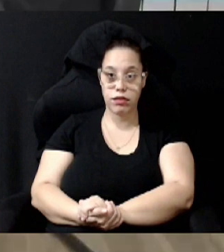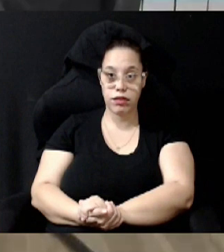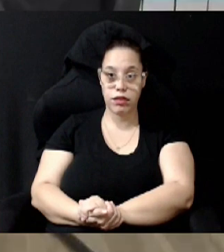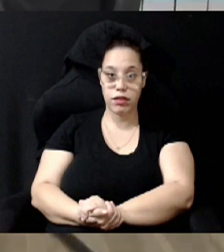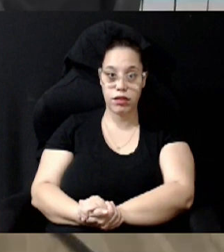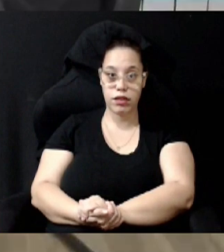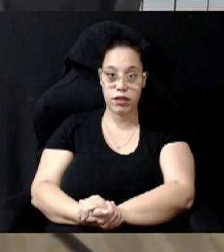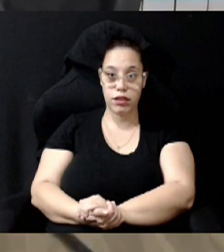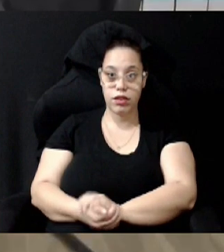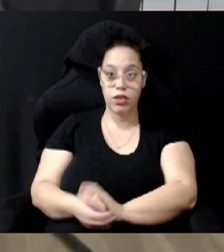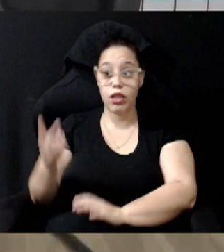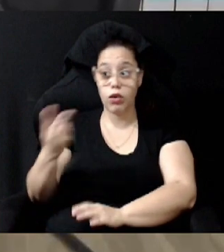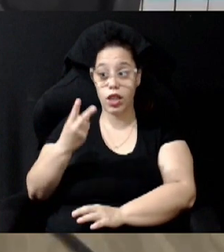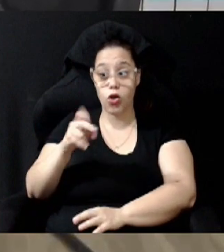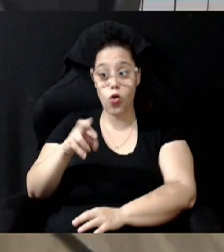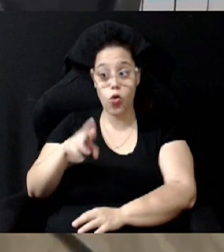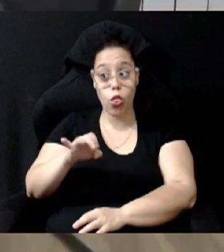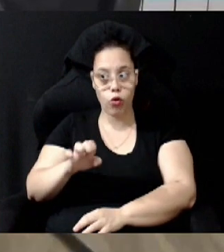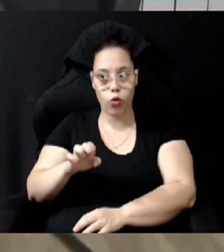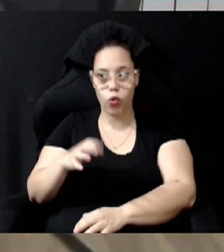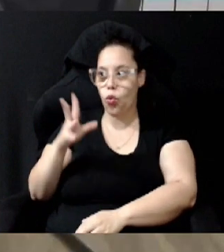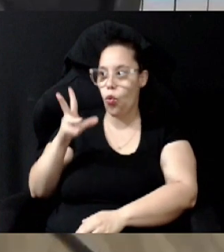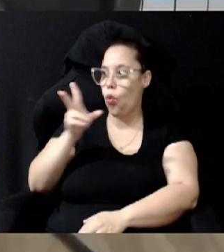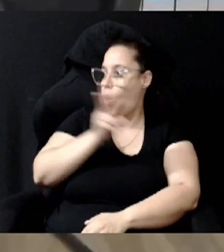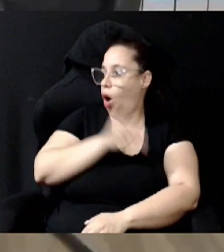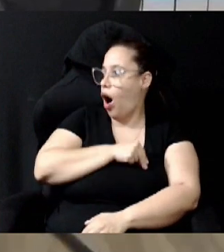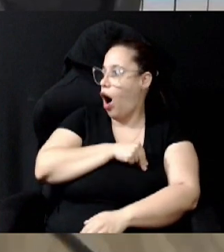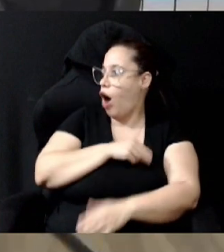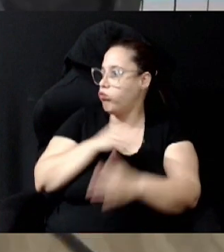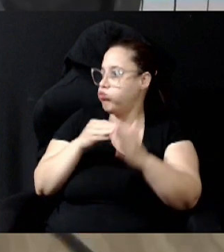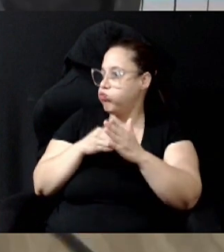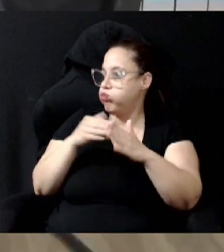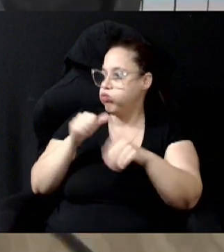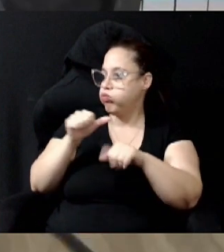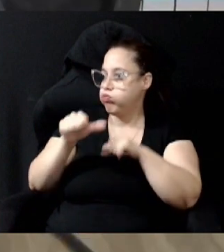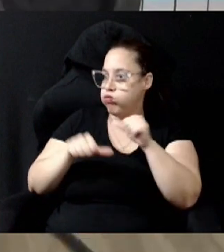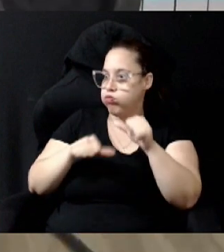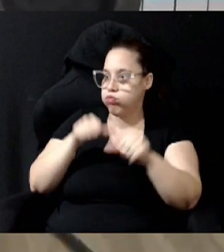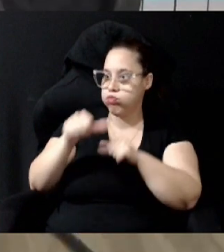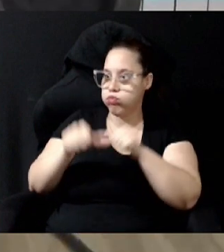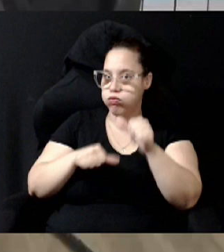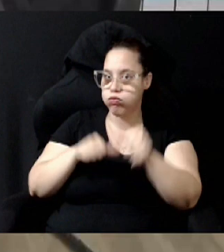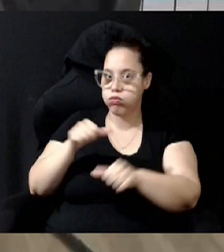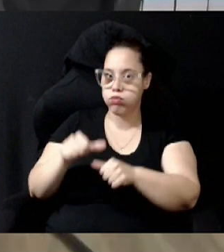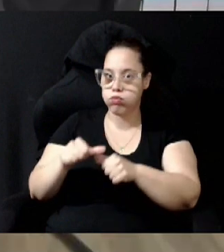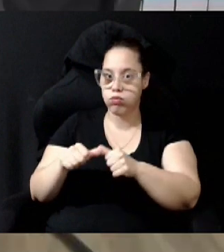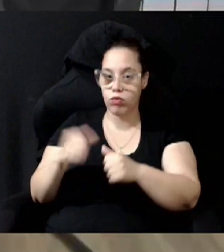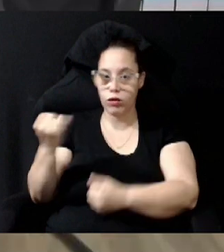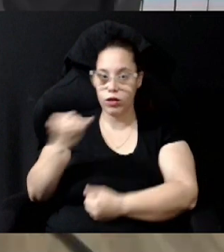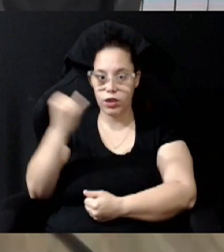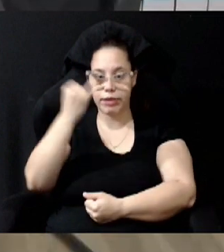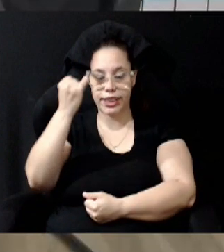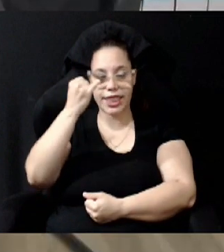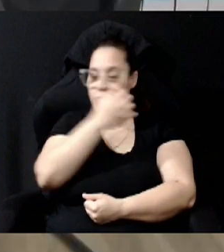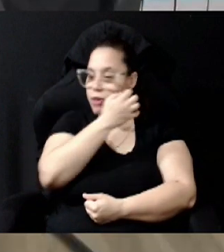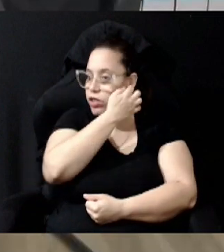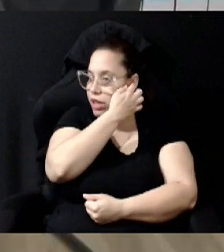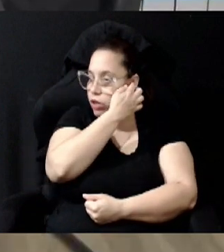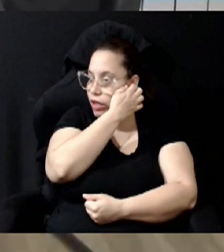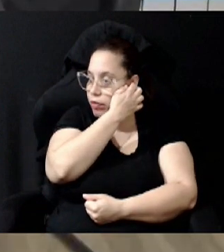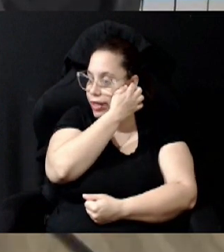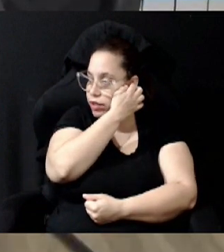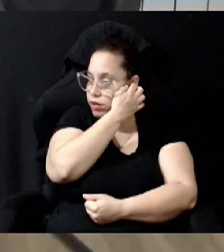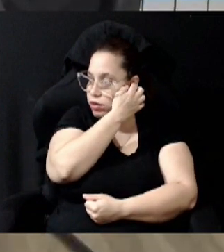volume ainda. Ah, uau! De tempos e que se transformou nesse livro muito importante para você entender um pouquinho sobre